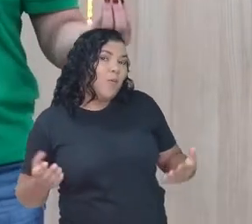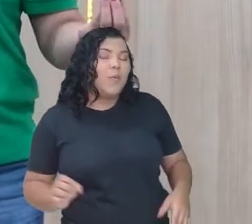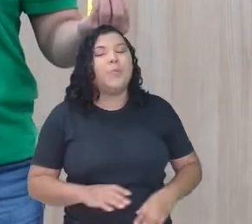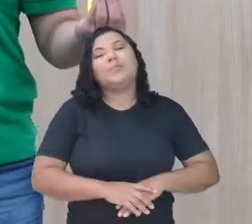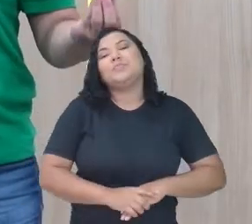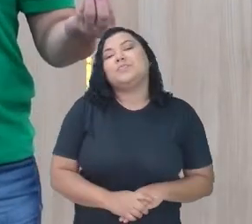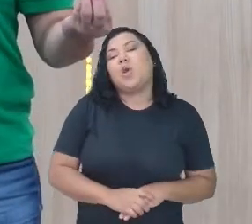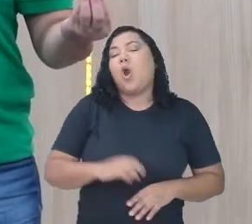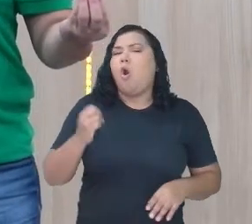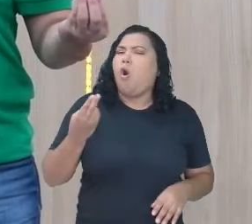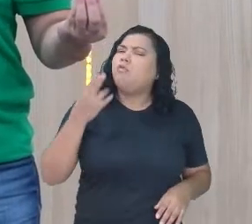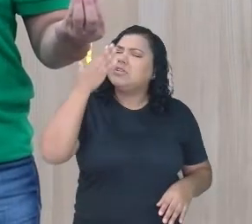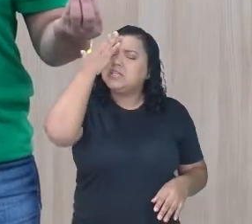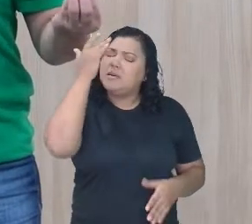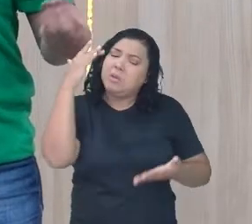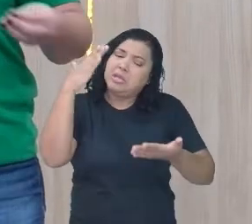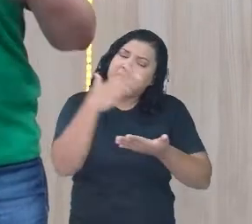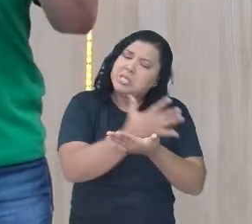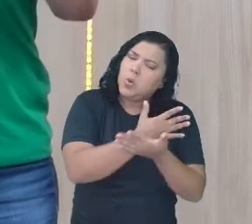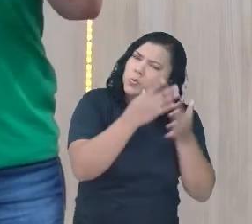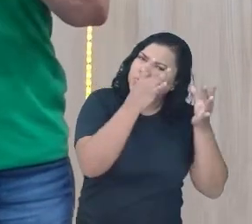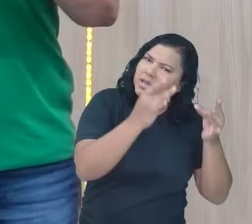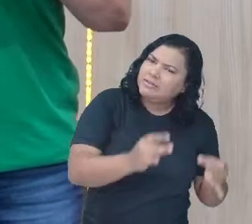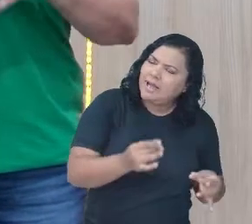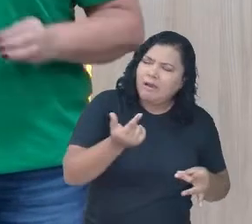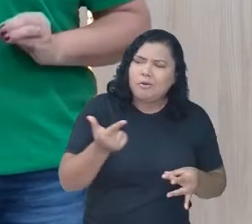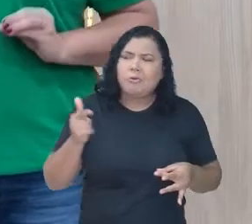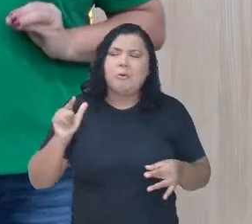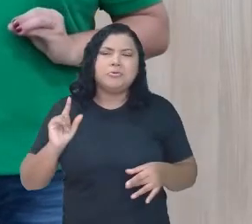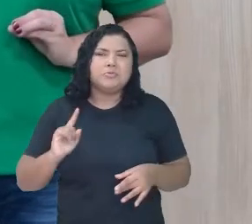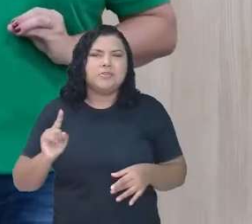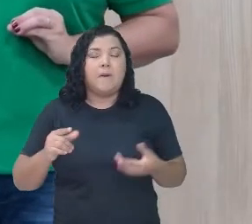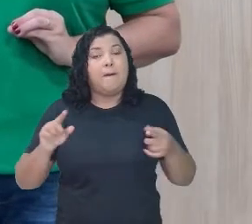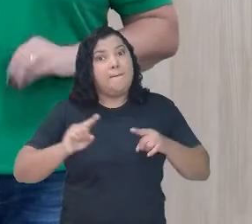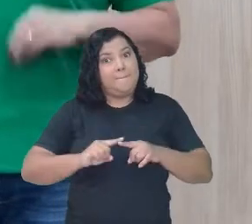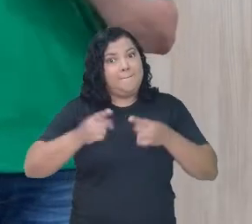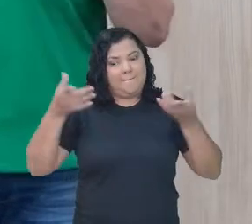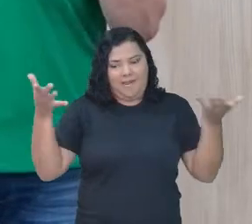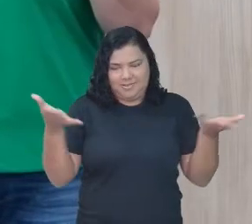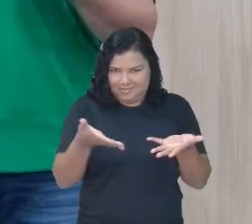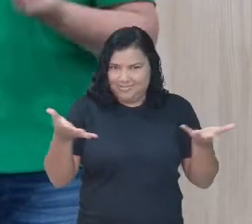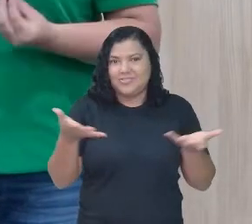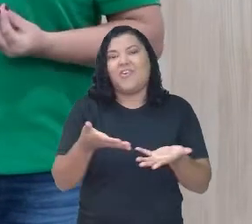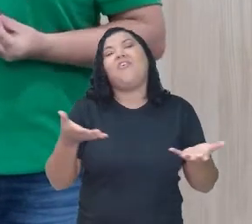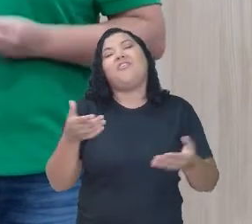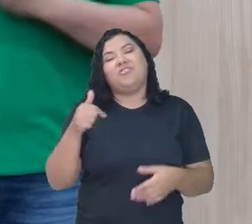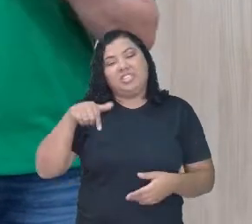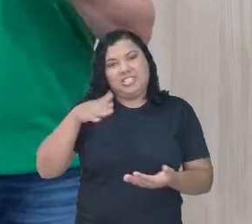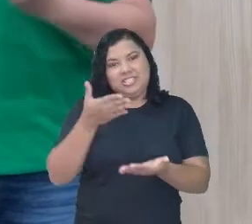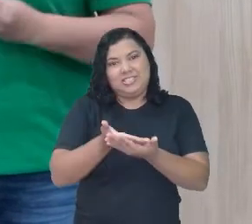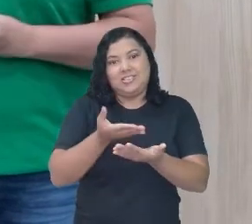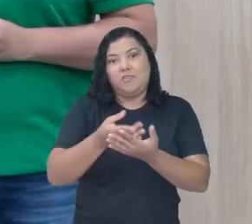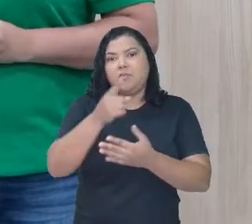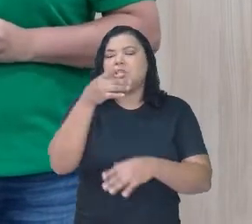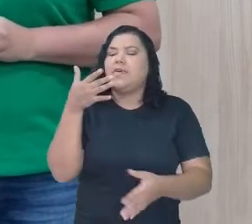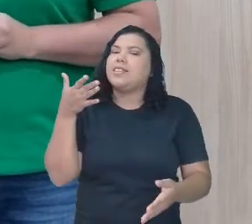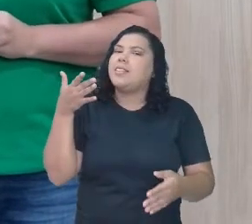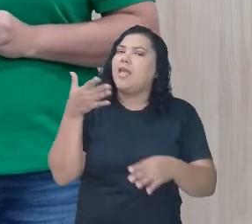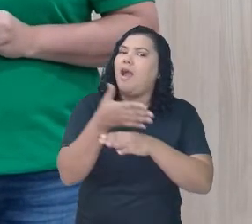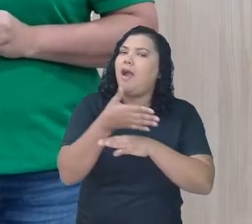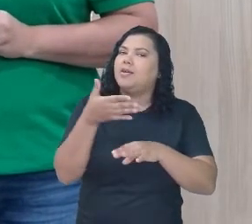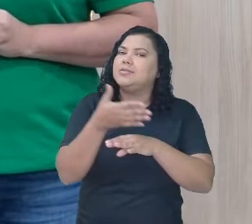sabia de algumas coisas. E, de repente, nesta aula de hoje, vocês têm acesso a